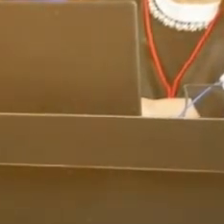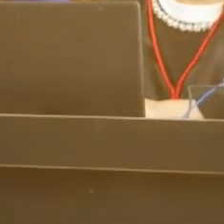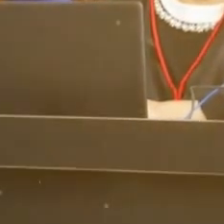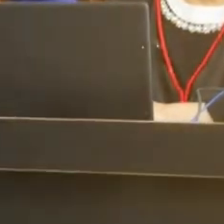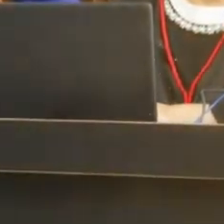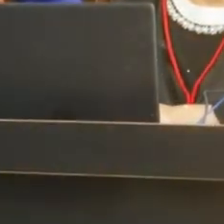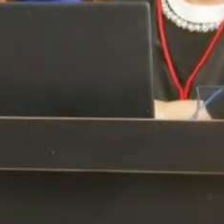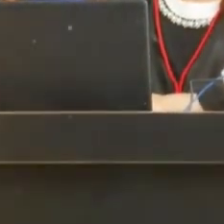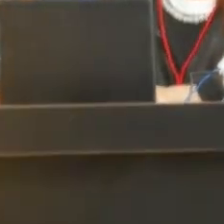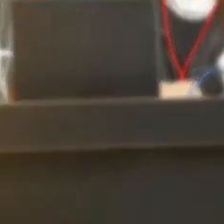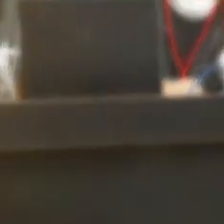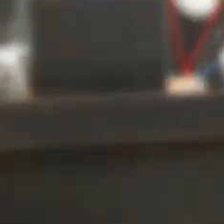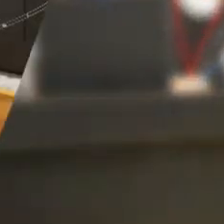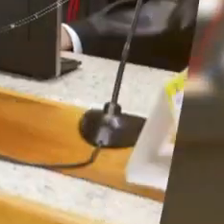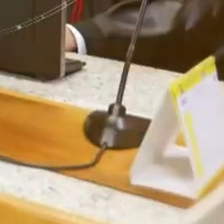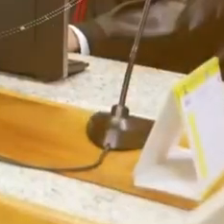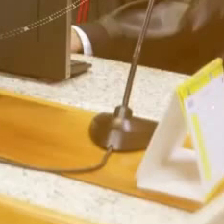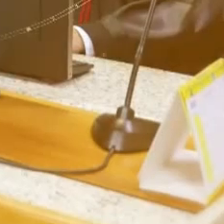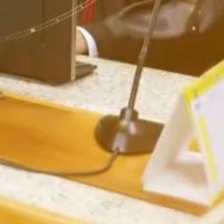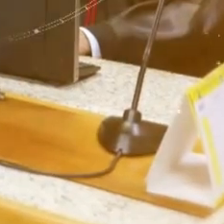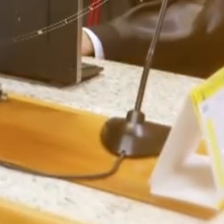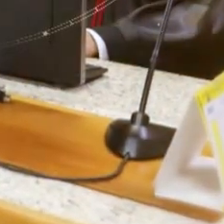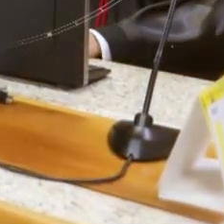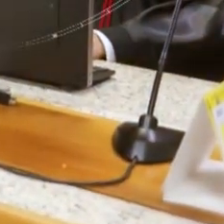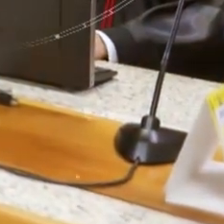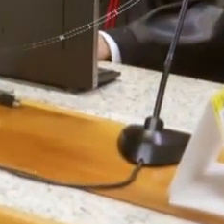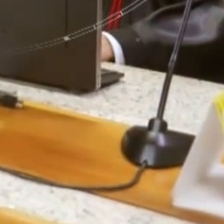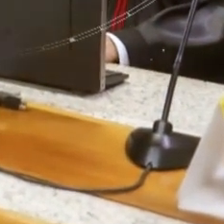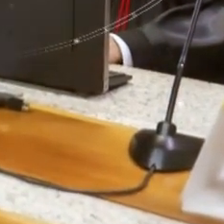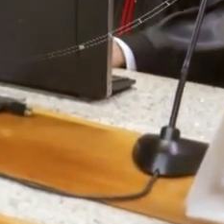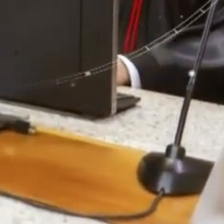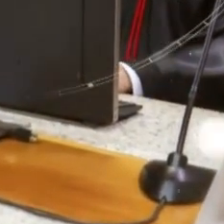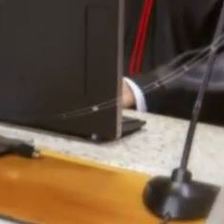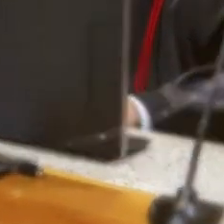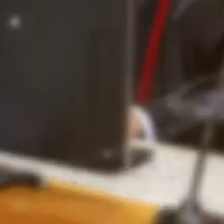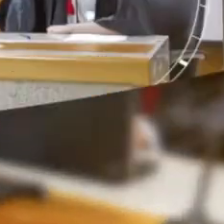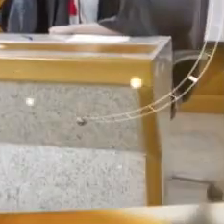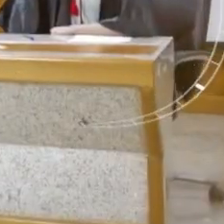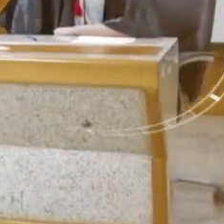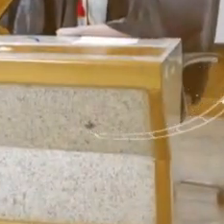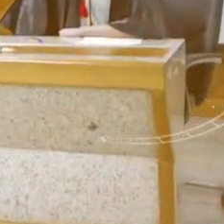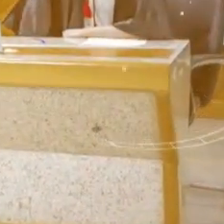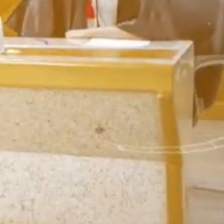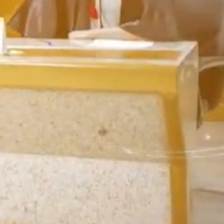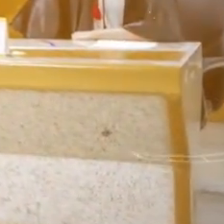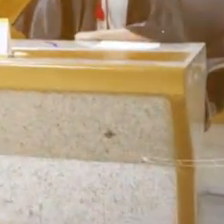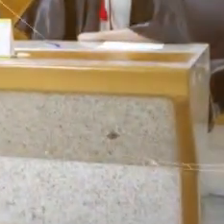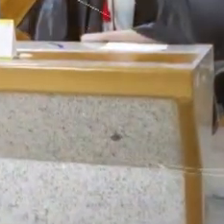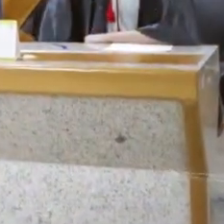Sequência de imagem do plenário Tribunal Regional Eleitoral da Amapá e seus magistrados.